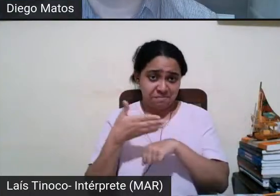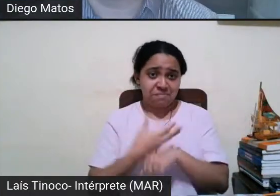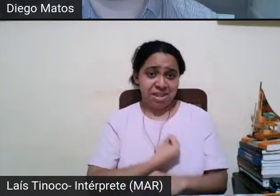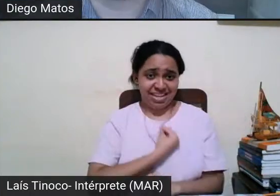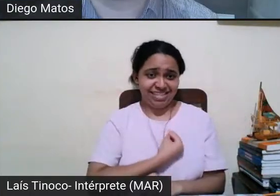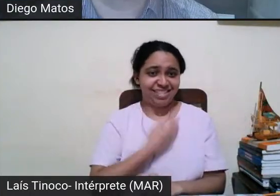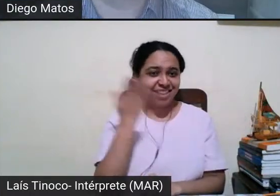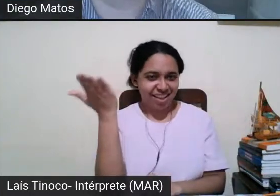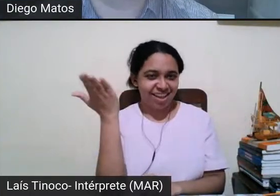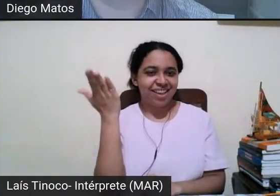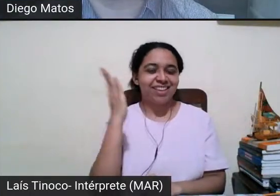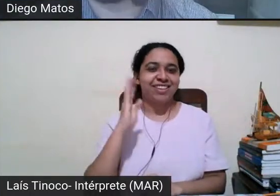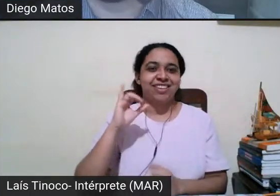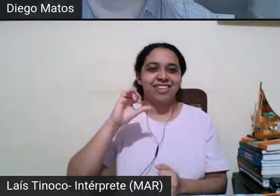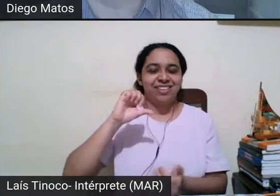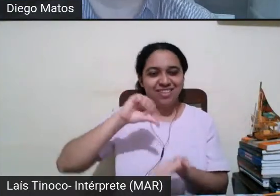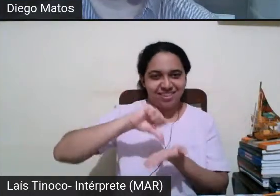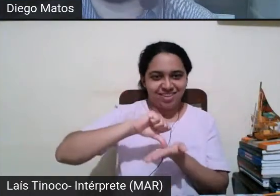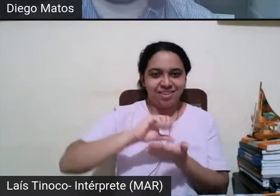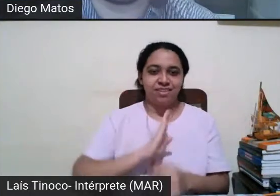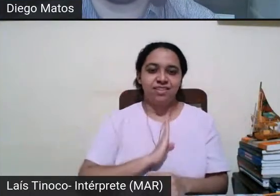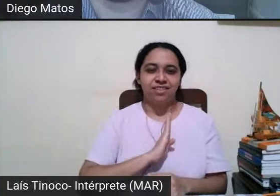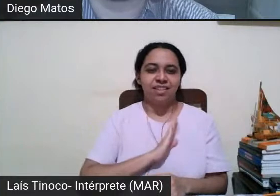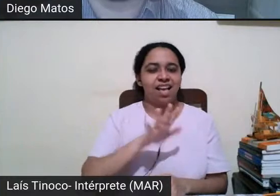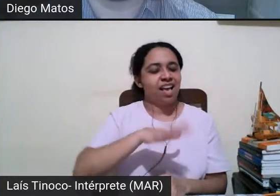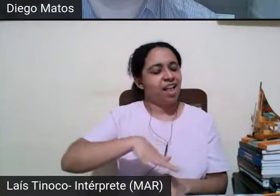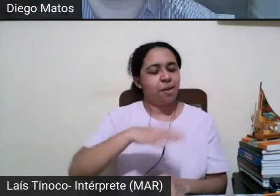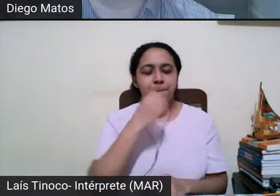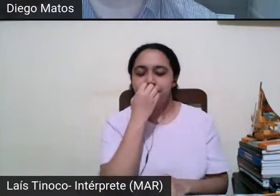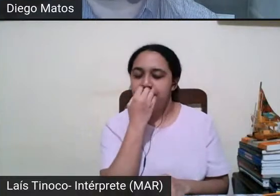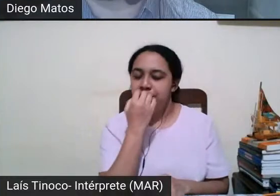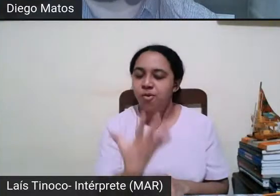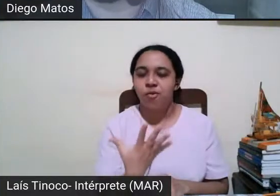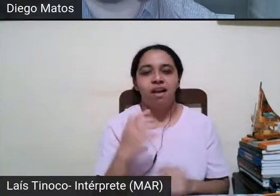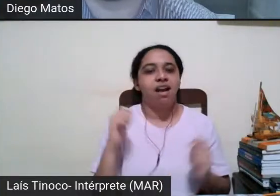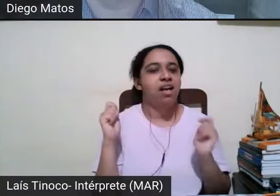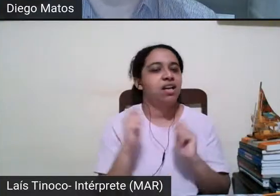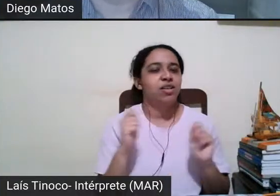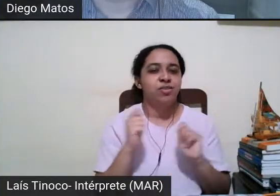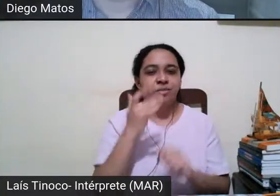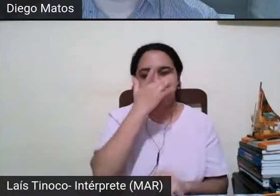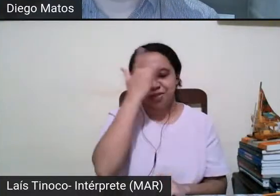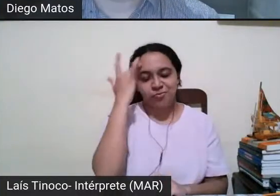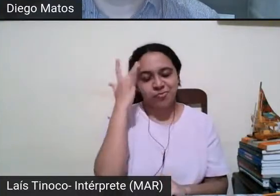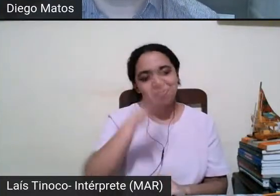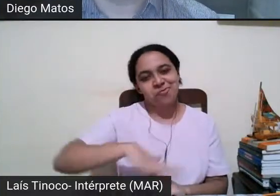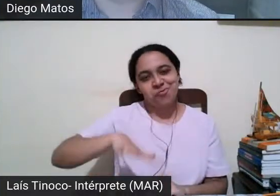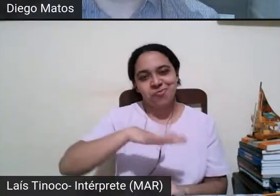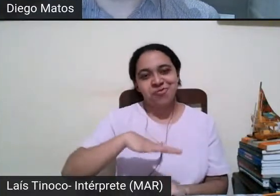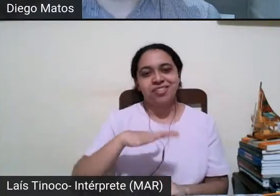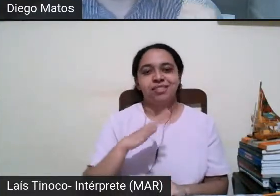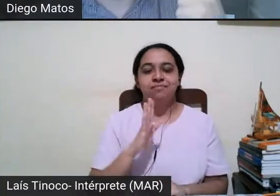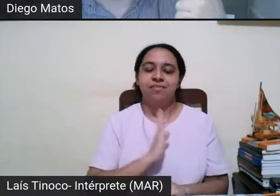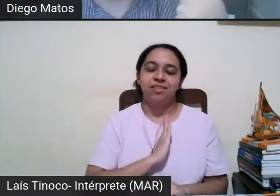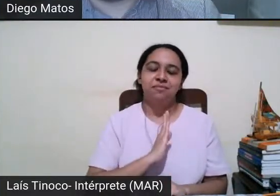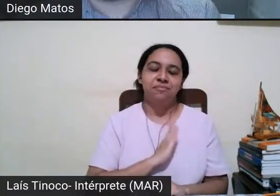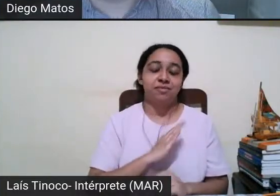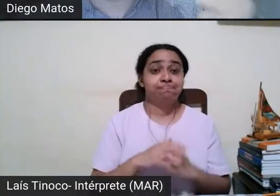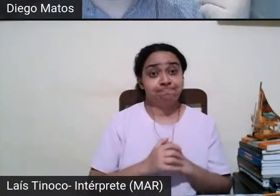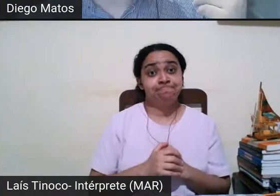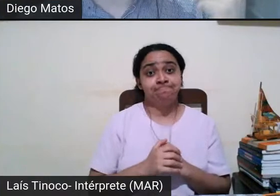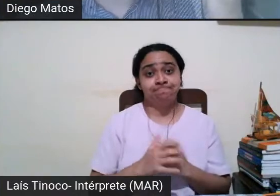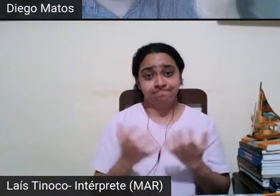aí em Bacabal essa essa Terrinha boa já passei por aí adoro o pessoal de Bacabal e no mais eu